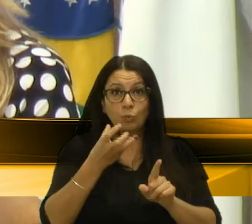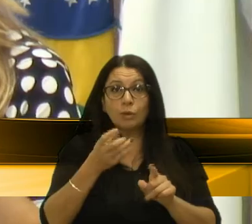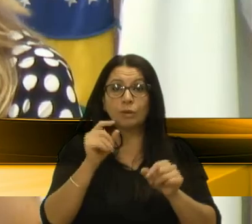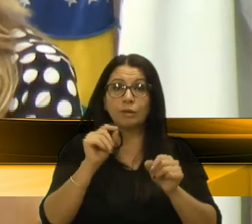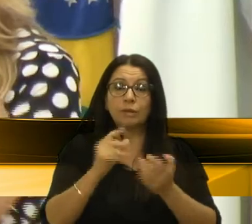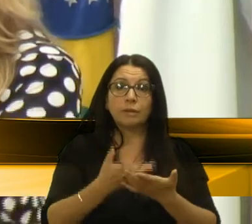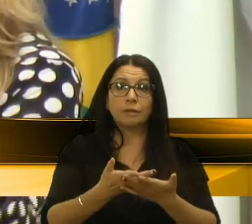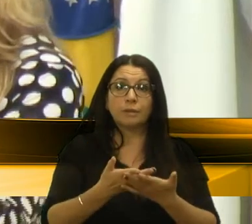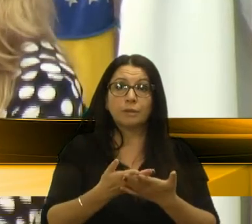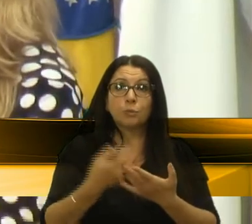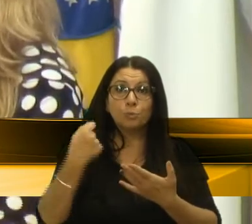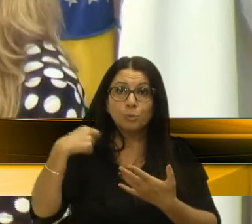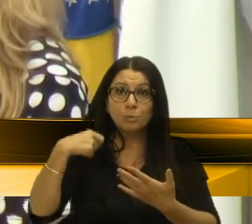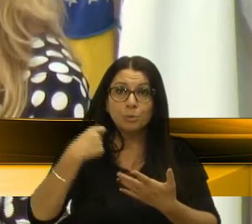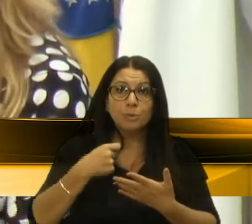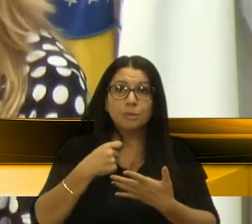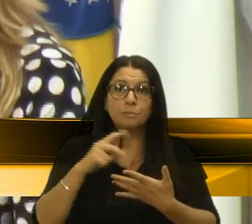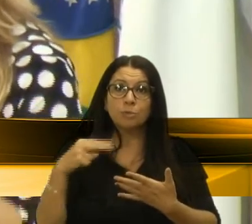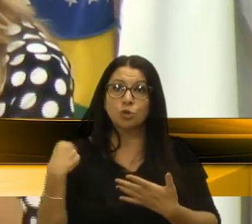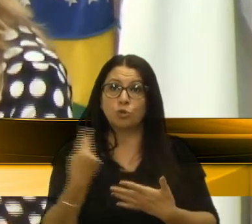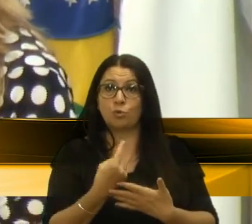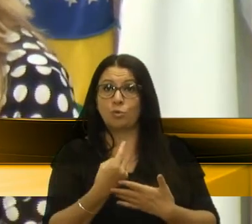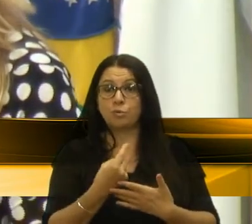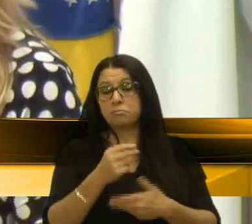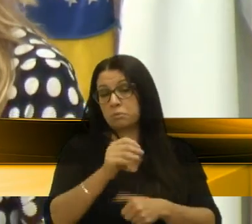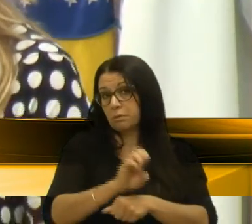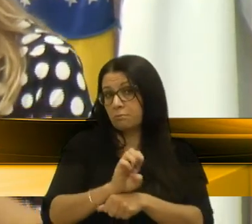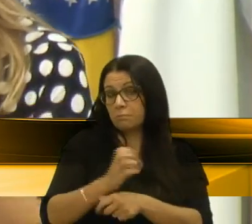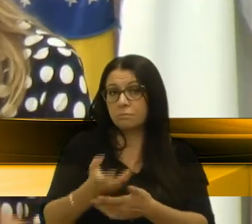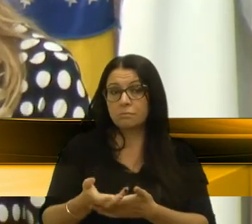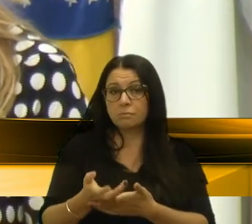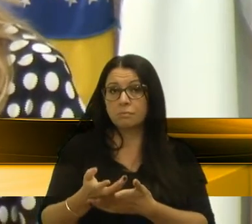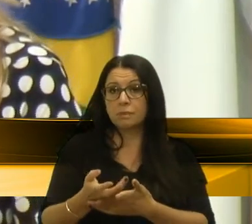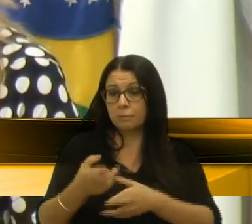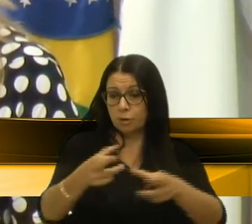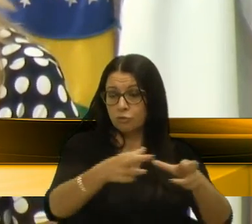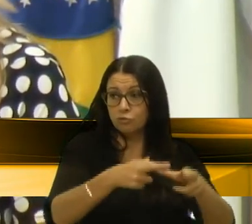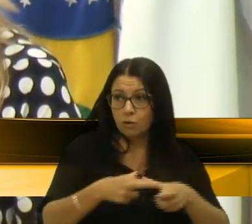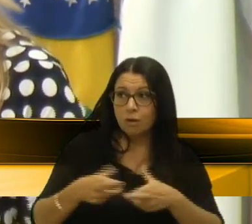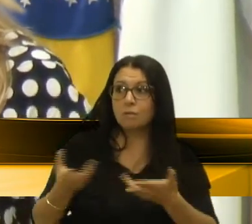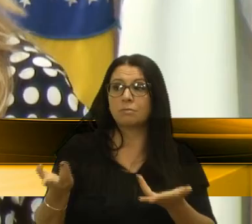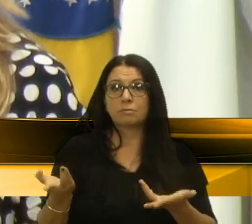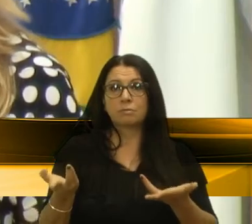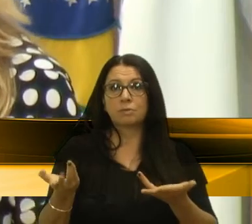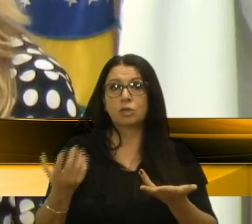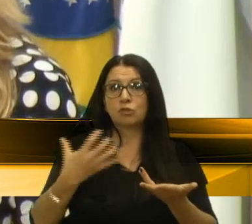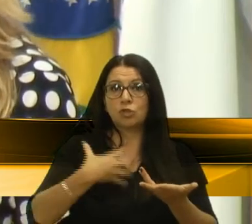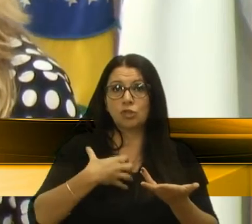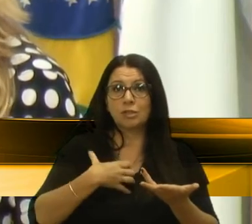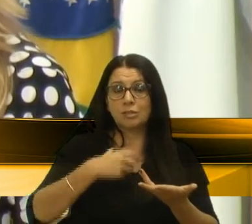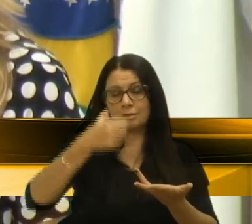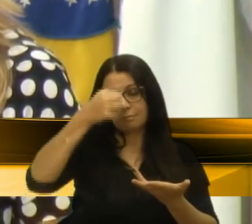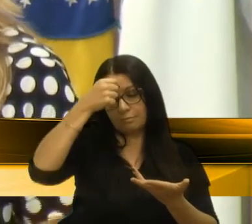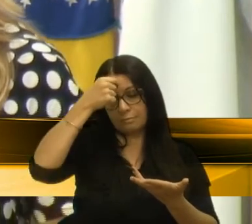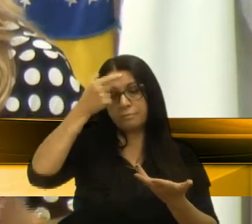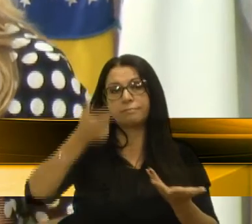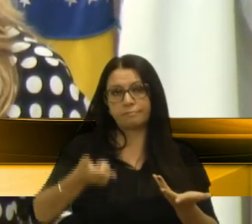for necessário para o Estado, para as regiões, né, de uma forma